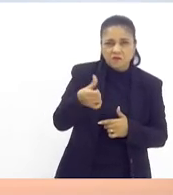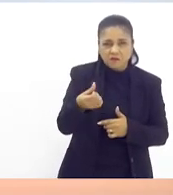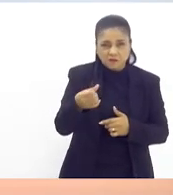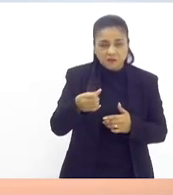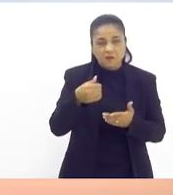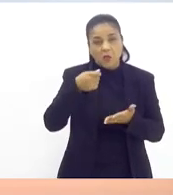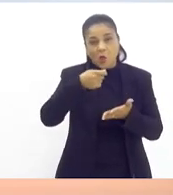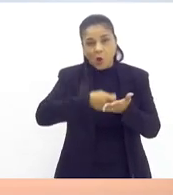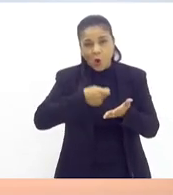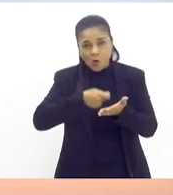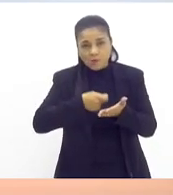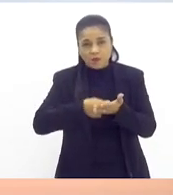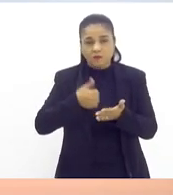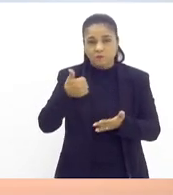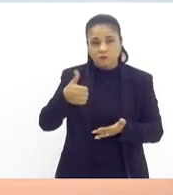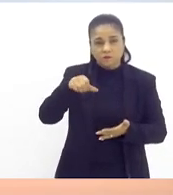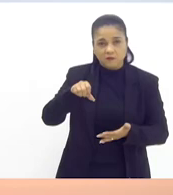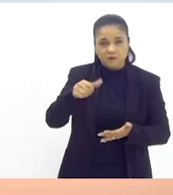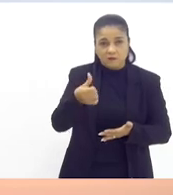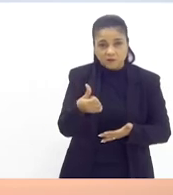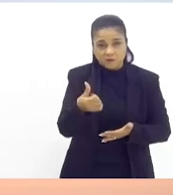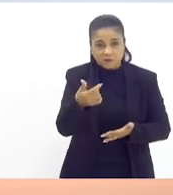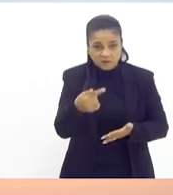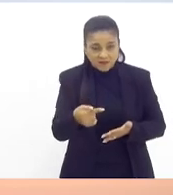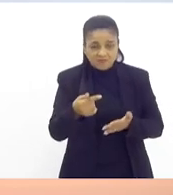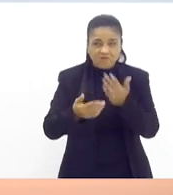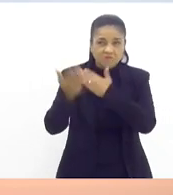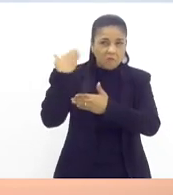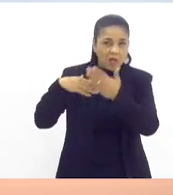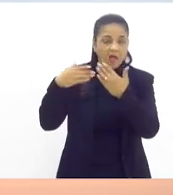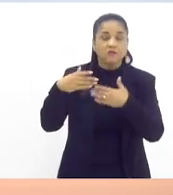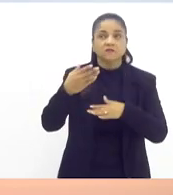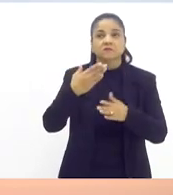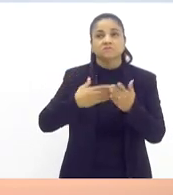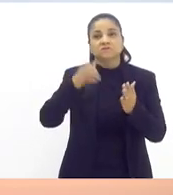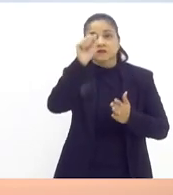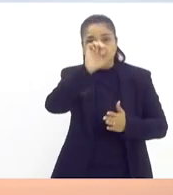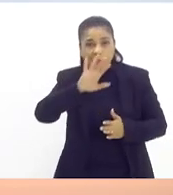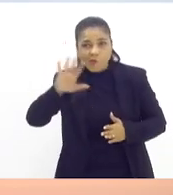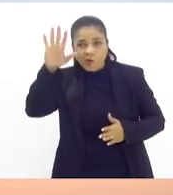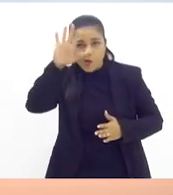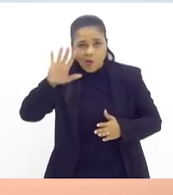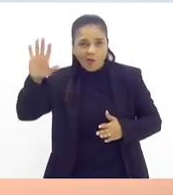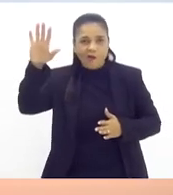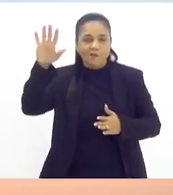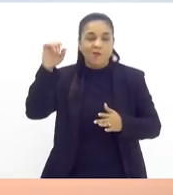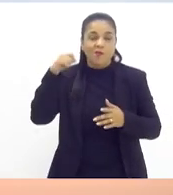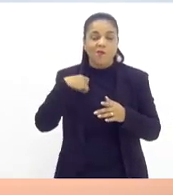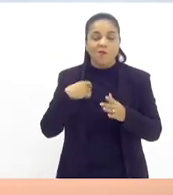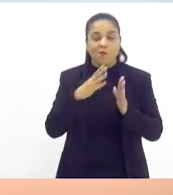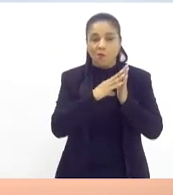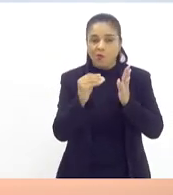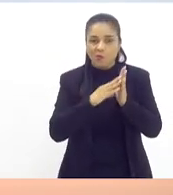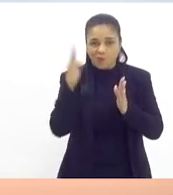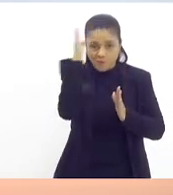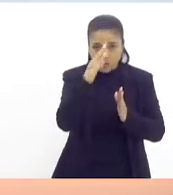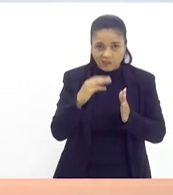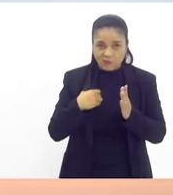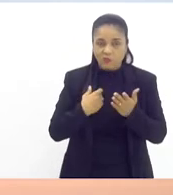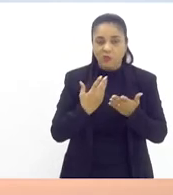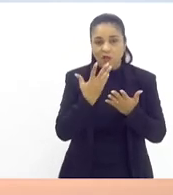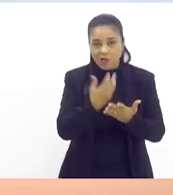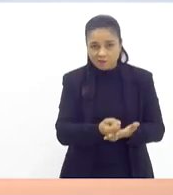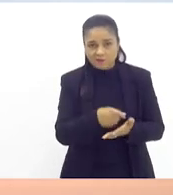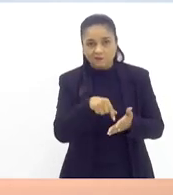67. E, na época, tinha na Europa uma percepção de que esse modelo que o Brasil adotou, um imposto não